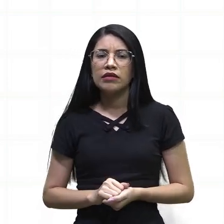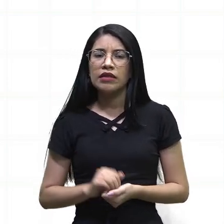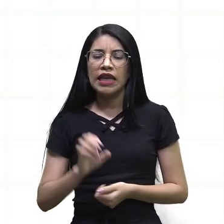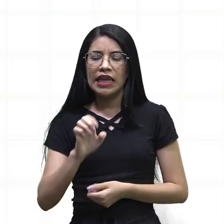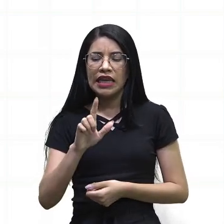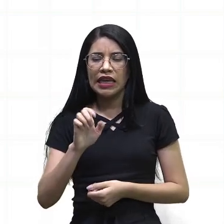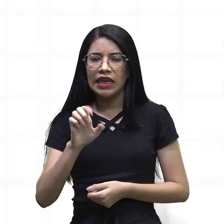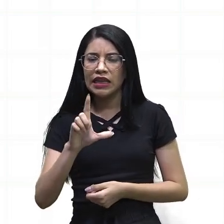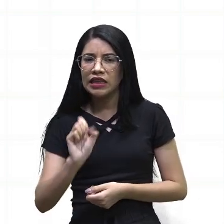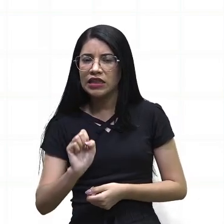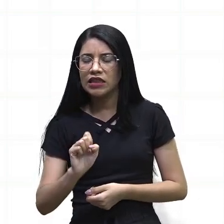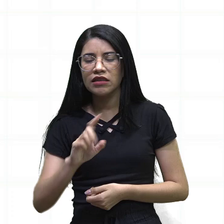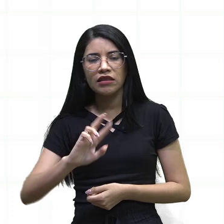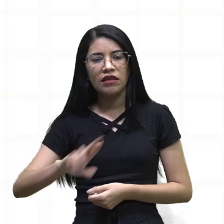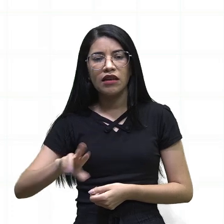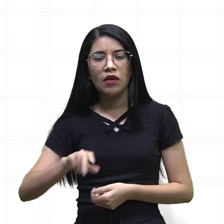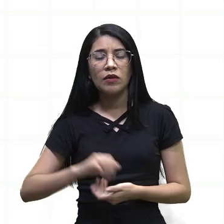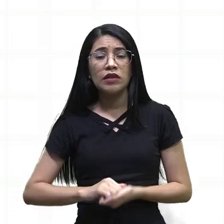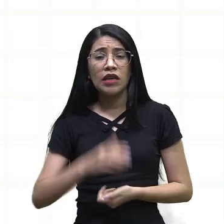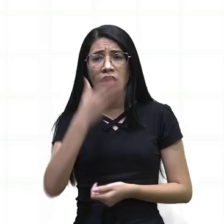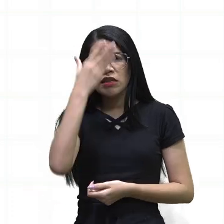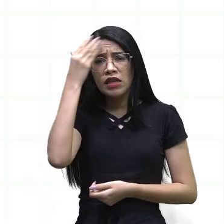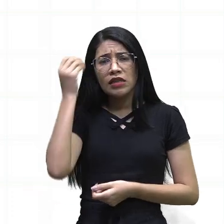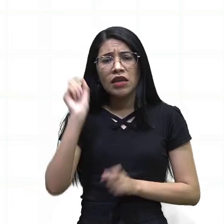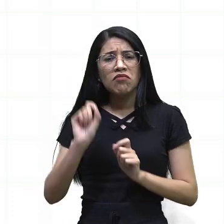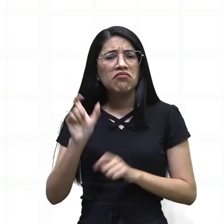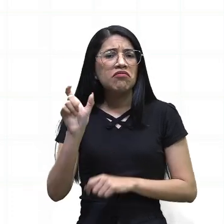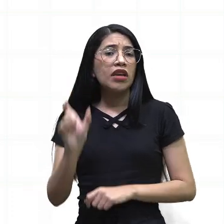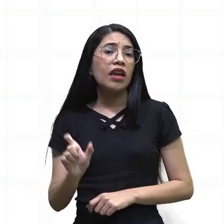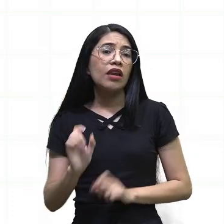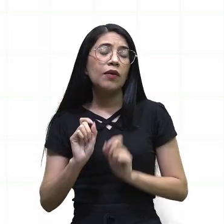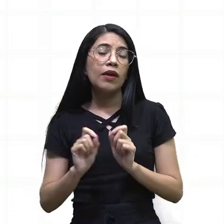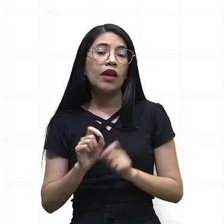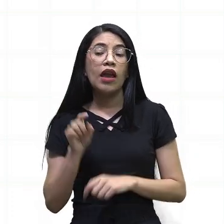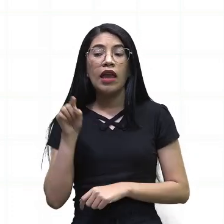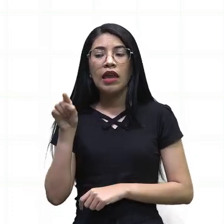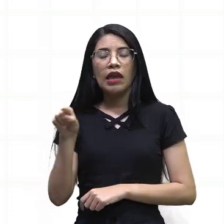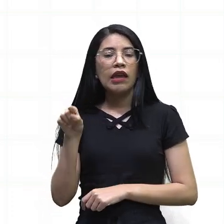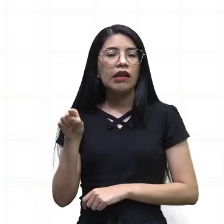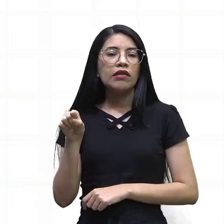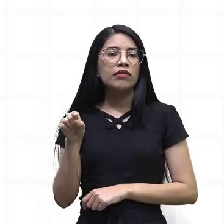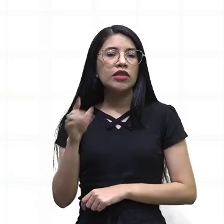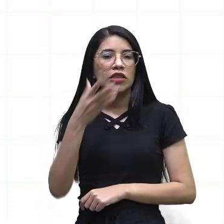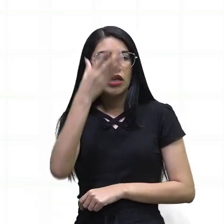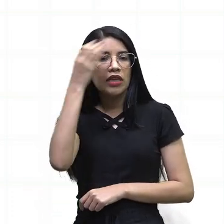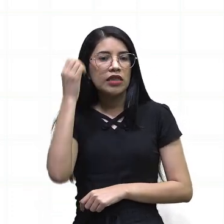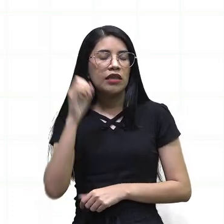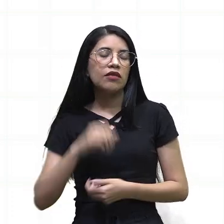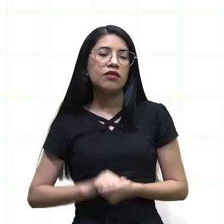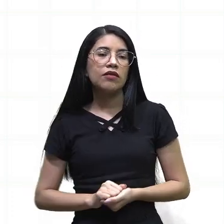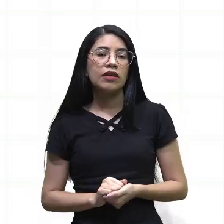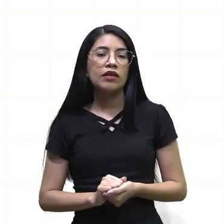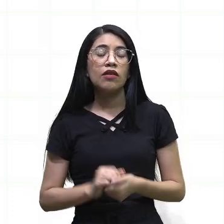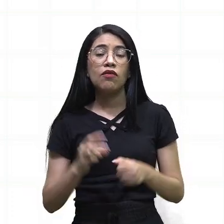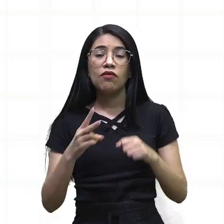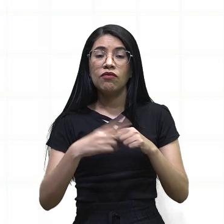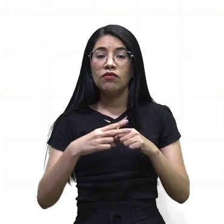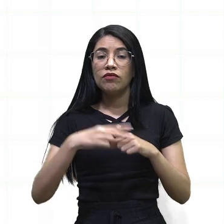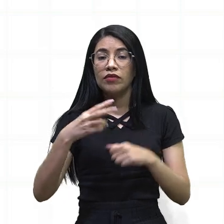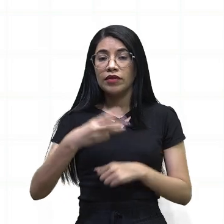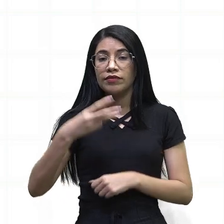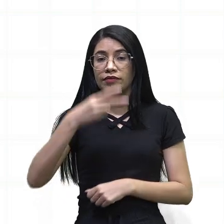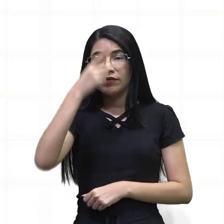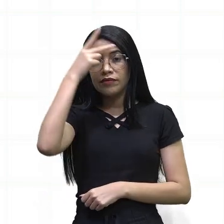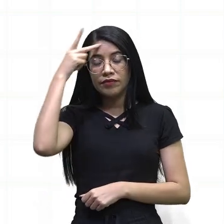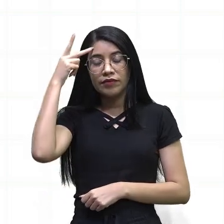Não, esqueceram. Se eu soubesse, eu não ia falar que esqueceram, eu já ia dizer que foi o fulano. Então, verbo na terceira pessoa do